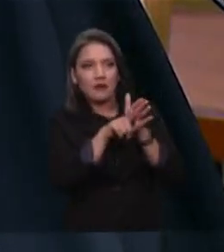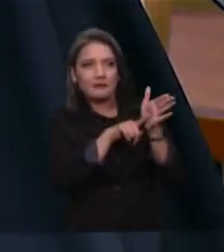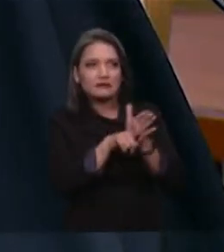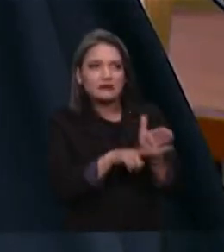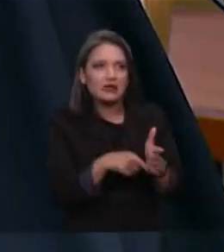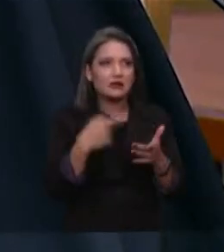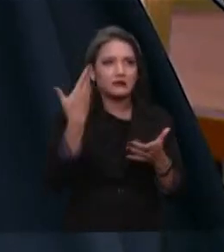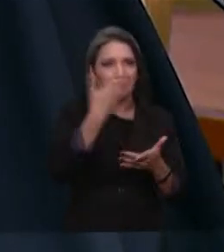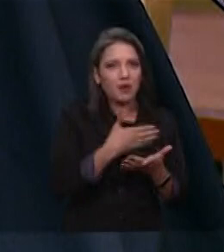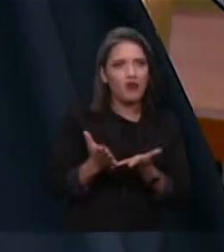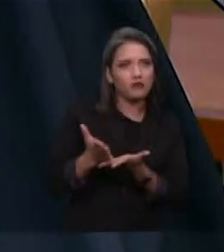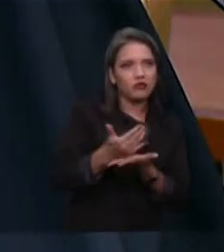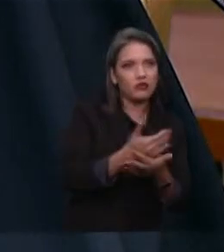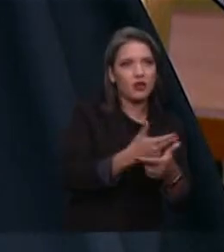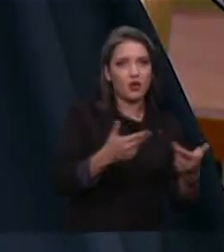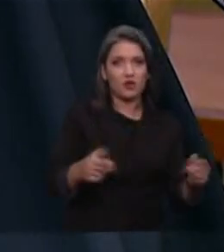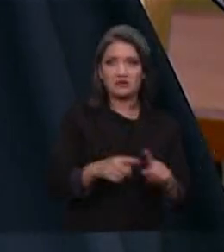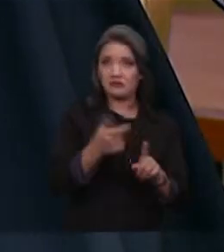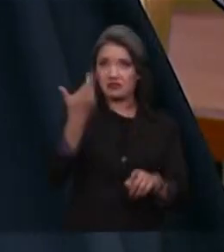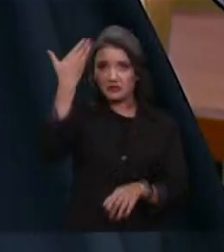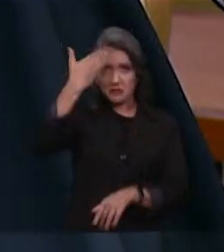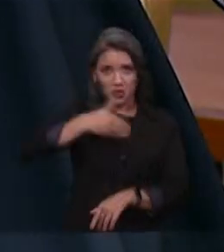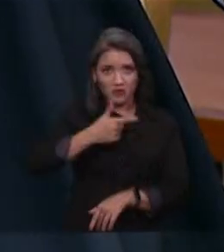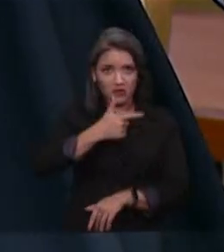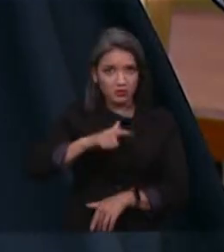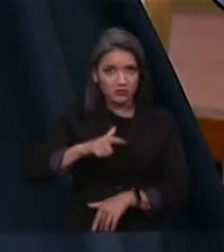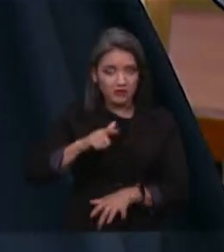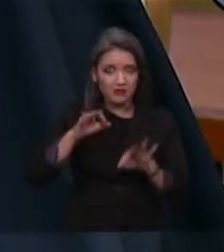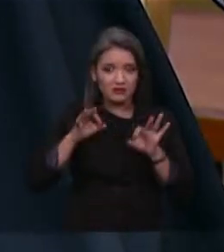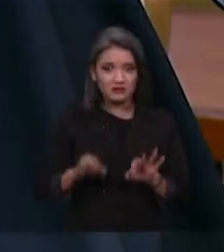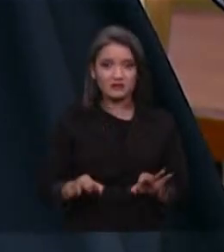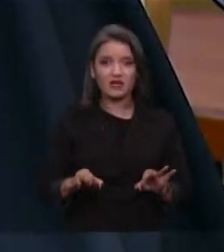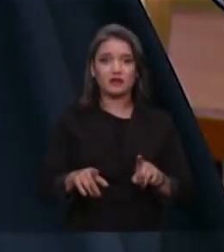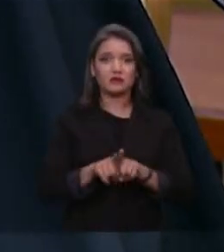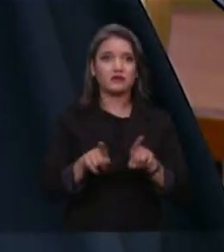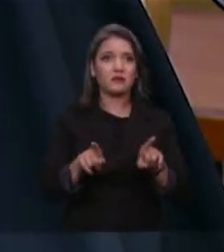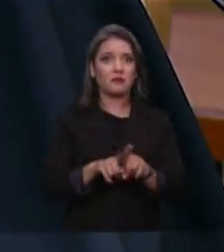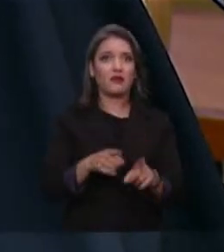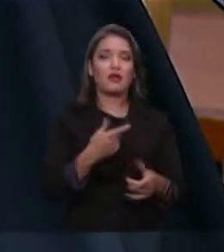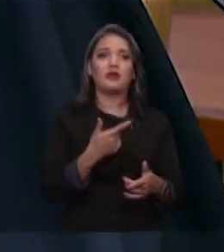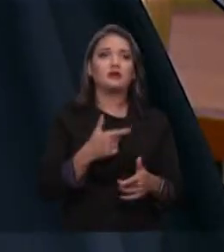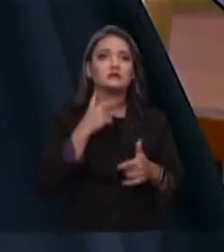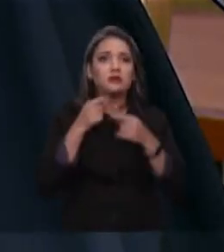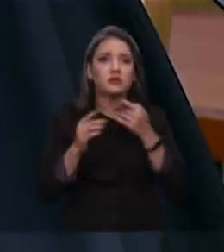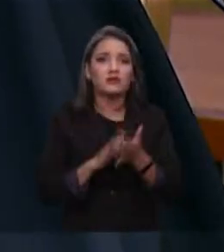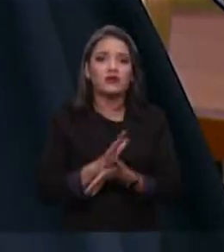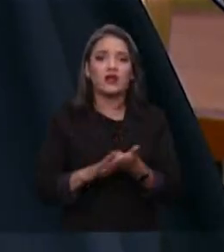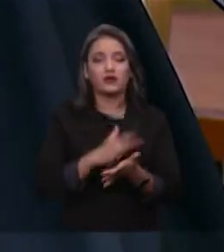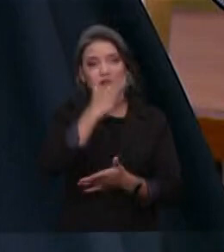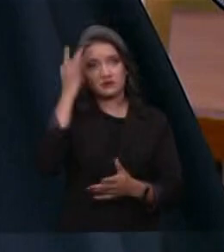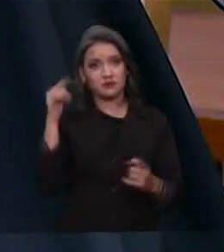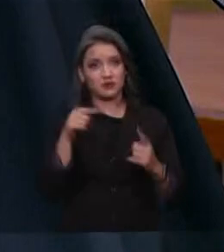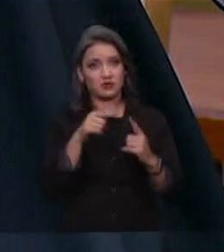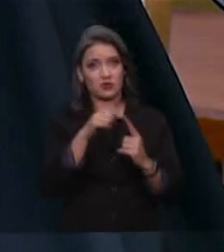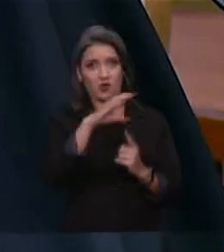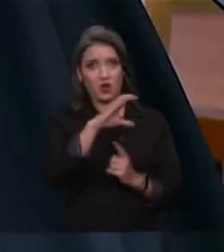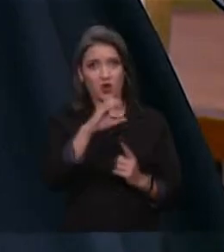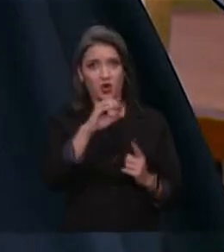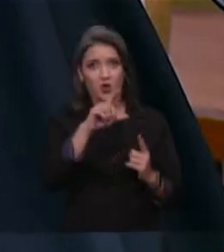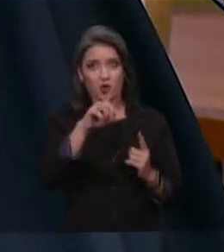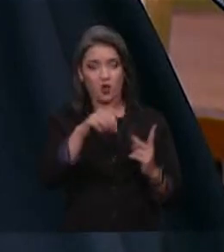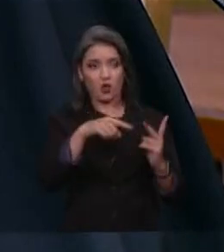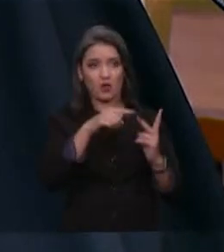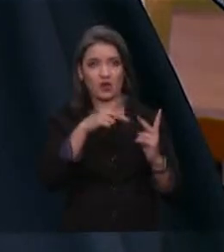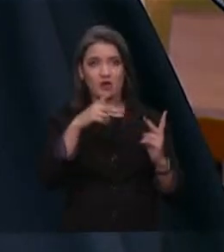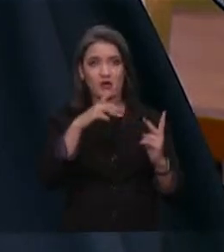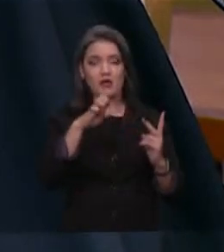de forma conclusiva e acima de qualquer dúvida razoável nos termos do artigo 156 do CPP que os acusados Fernando Afonso Collor de Mello e